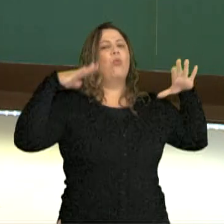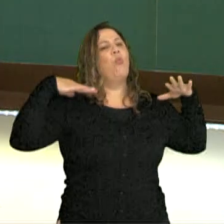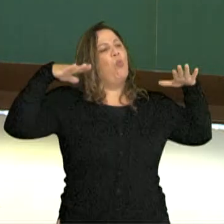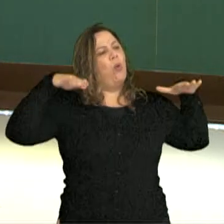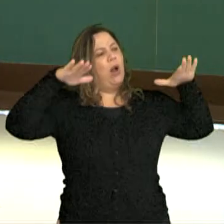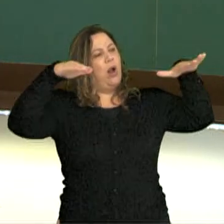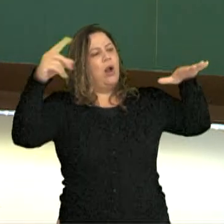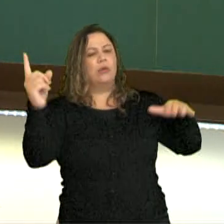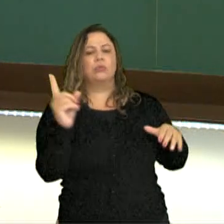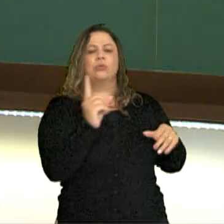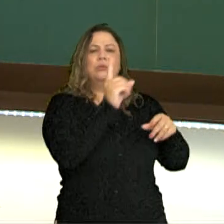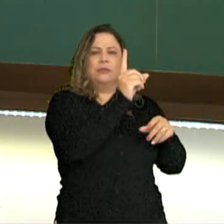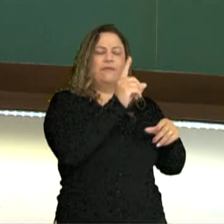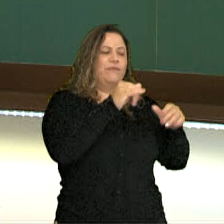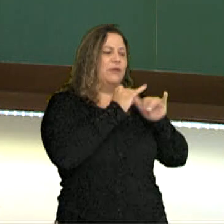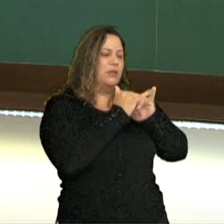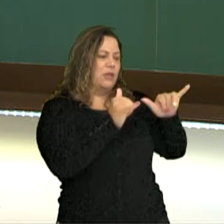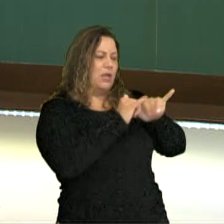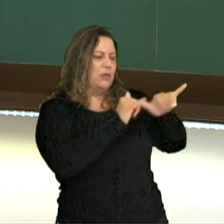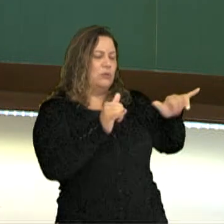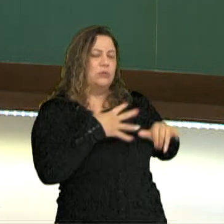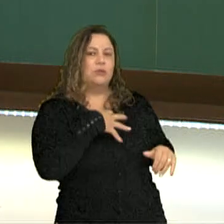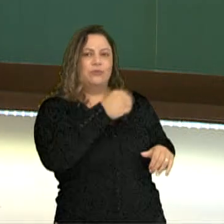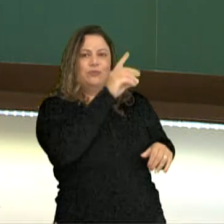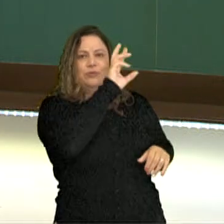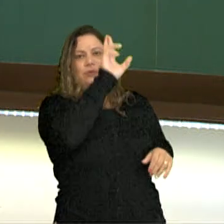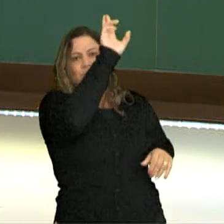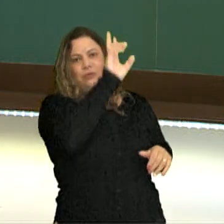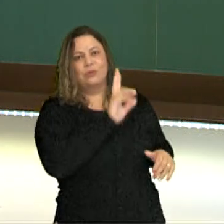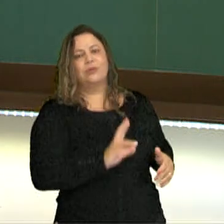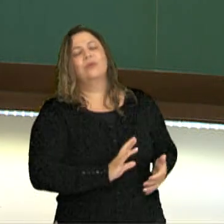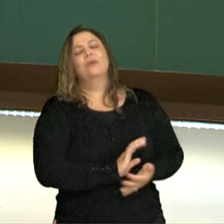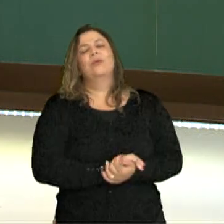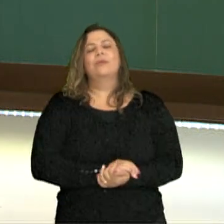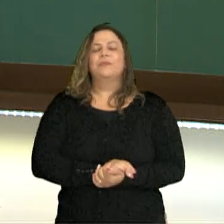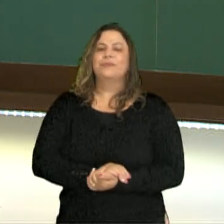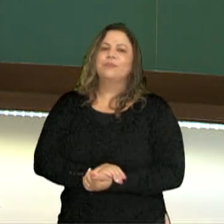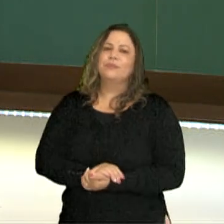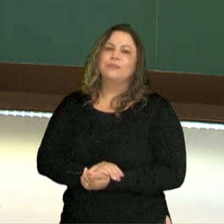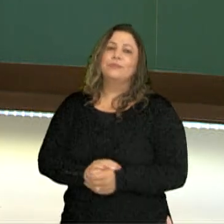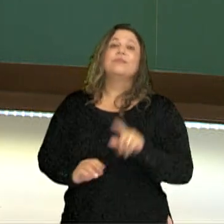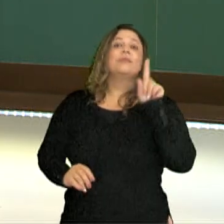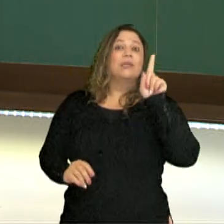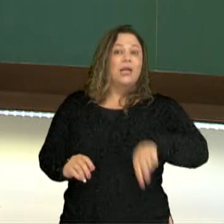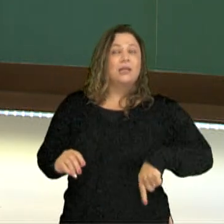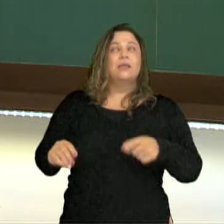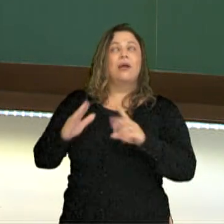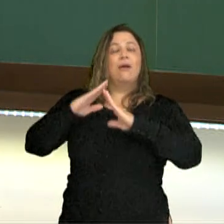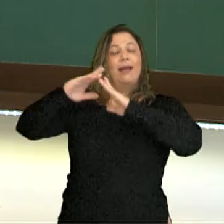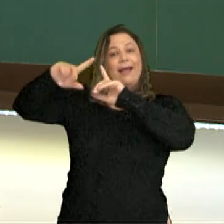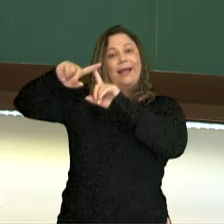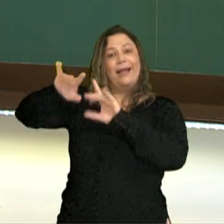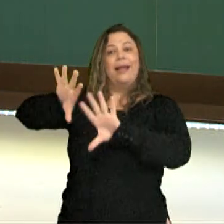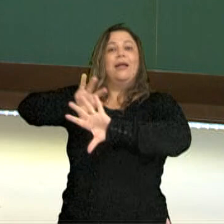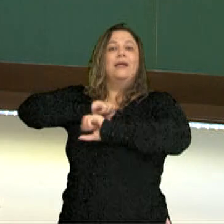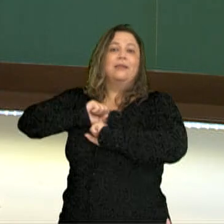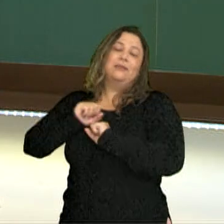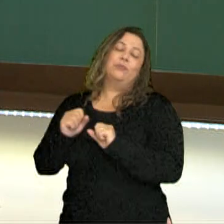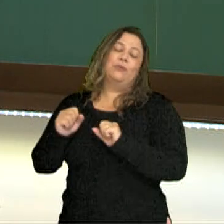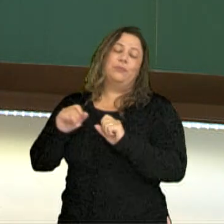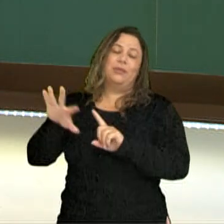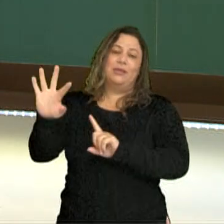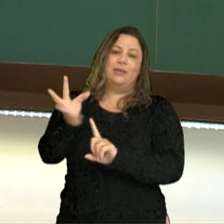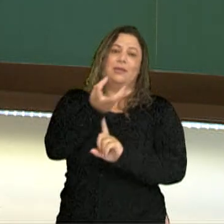ela ao nascimento de seu filho, que é o Filho do Senhor. Então a igreja vai se apropriar da arte